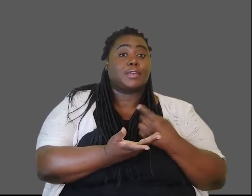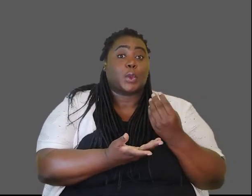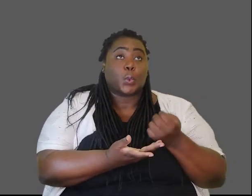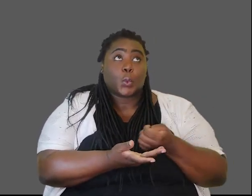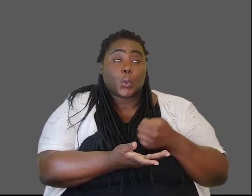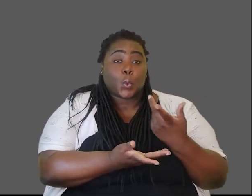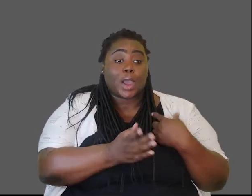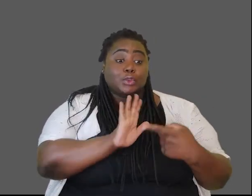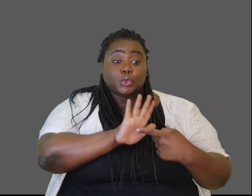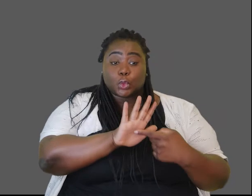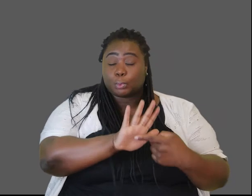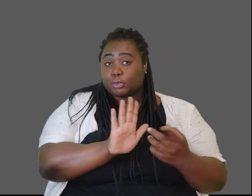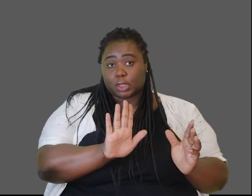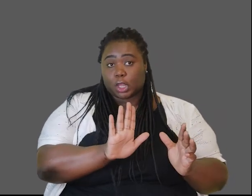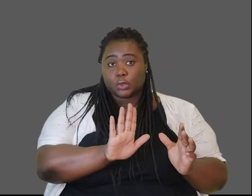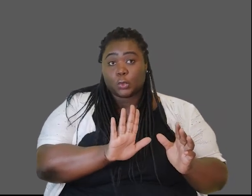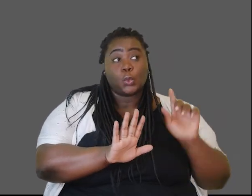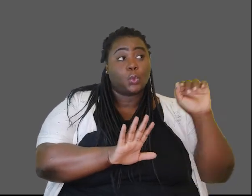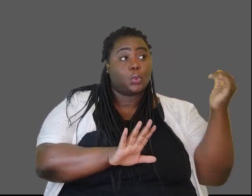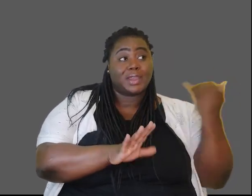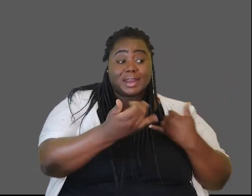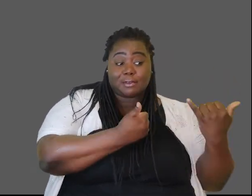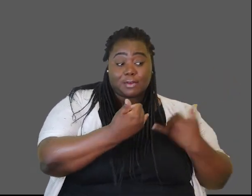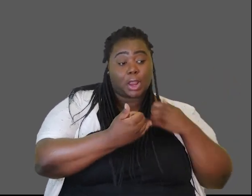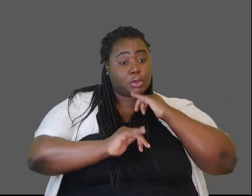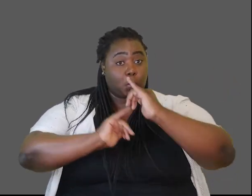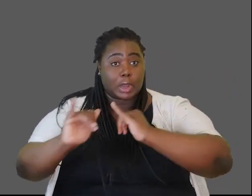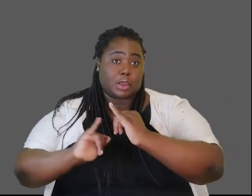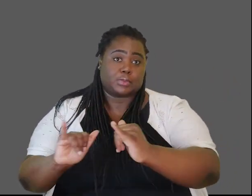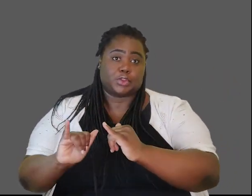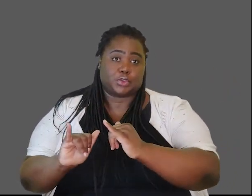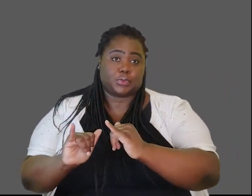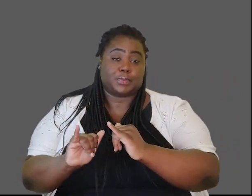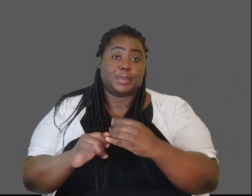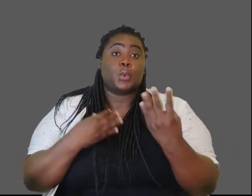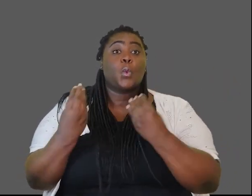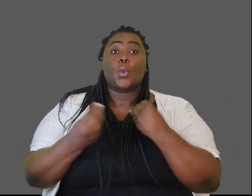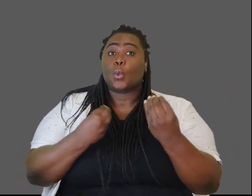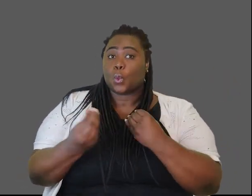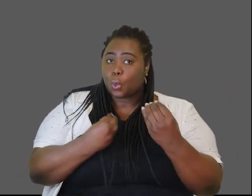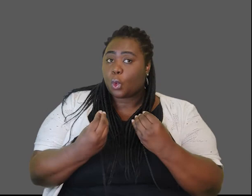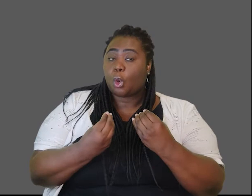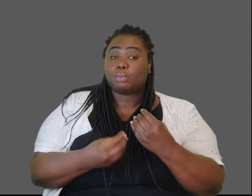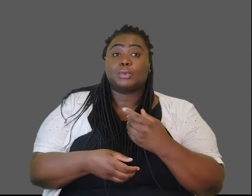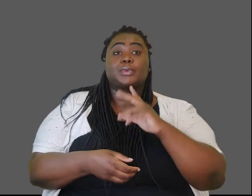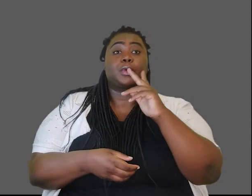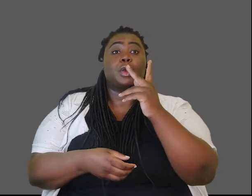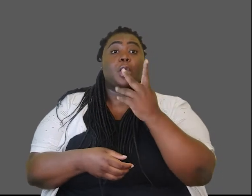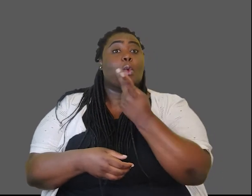praticamente transmitindo o que a Voz da América estava falando. Como o Repórter